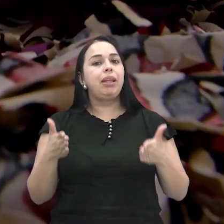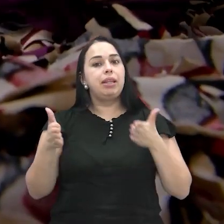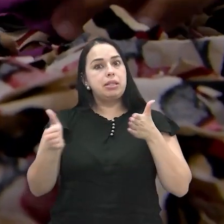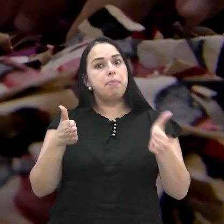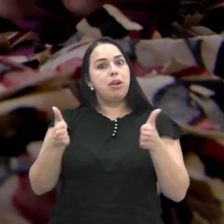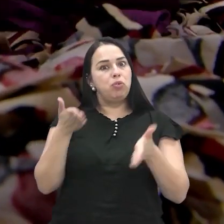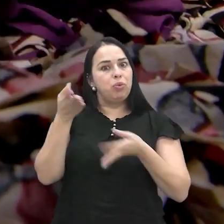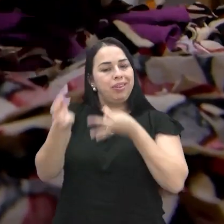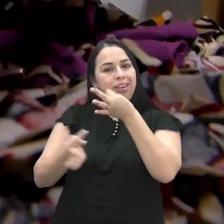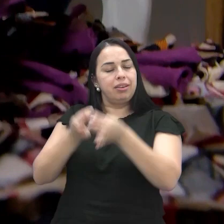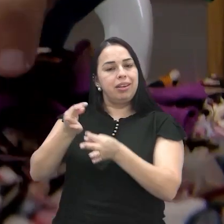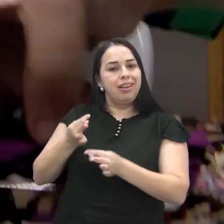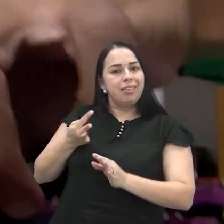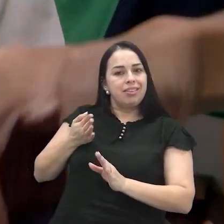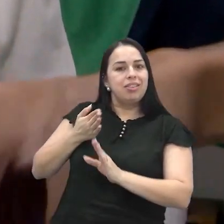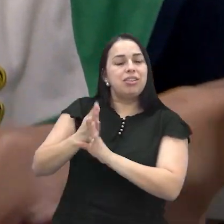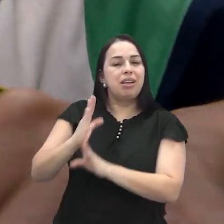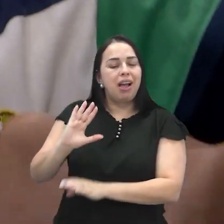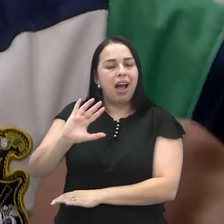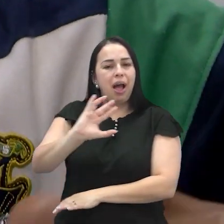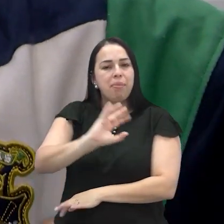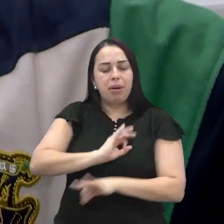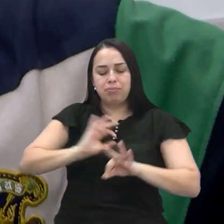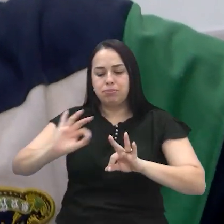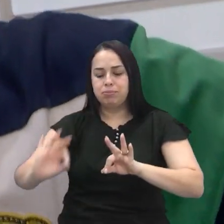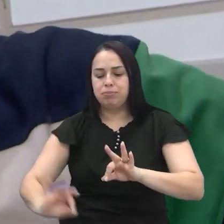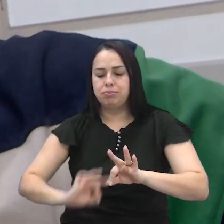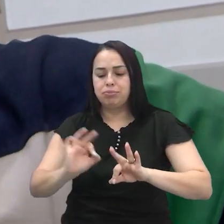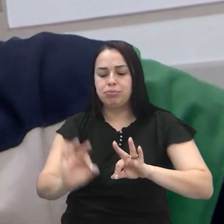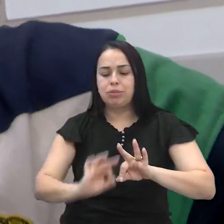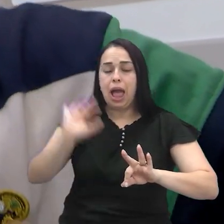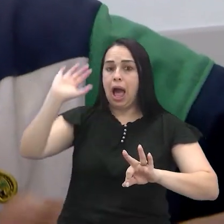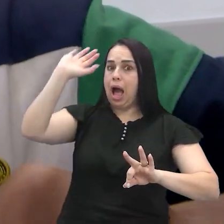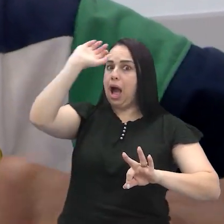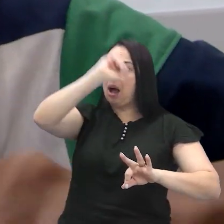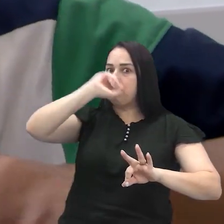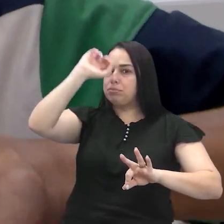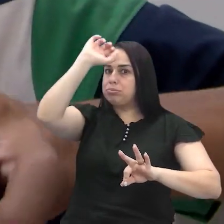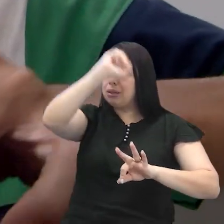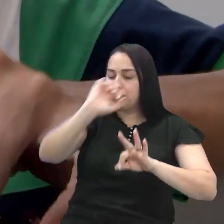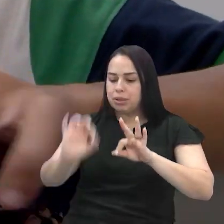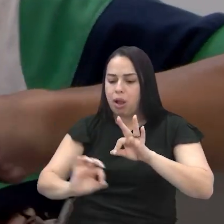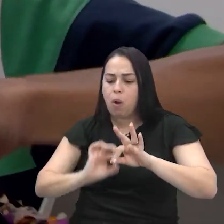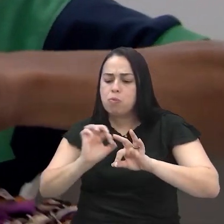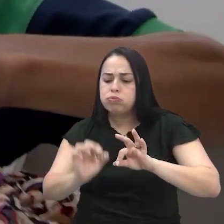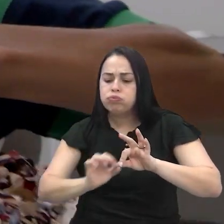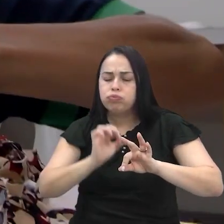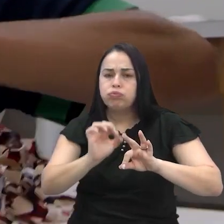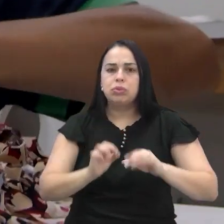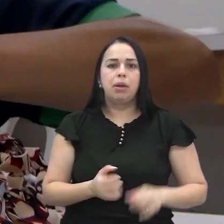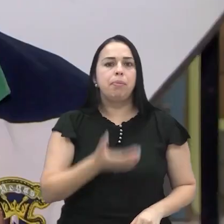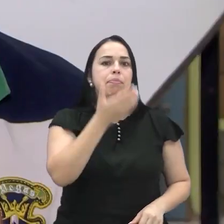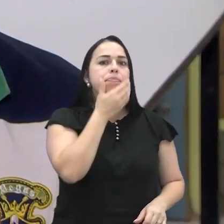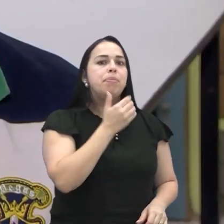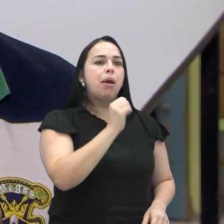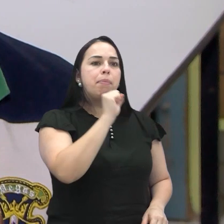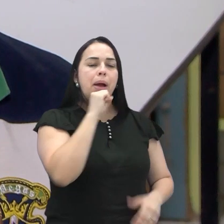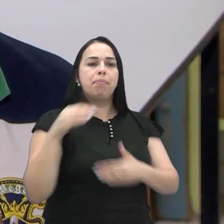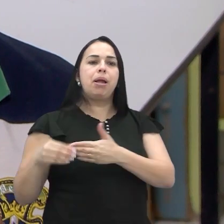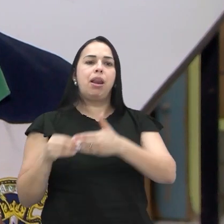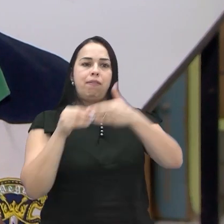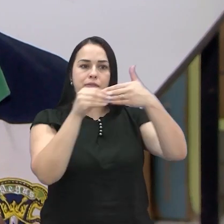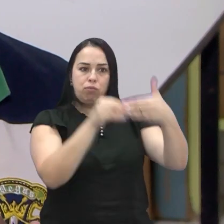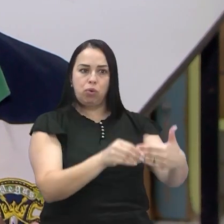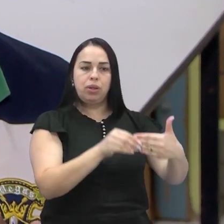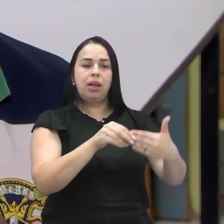Foi durante o tratamento que descobriu a paixão pelos tapetes, que aprendeu a confeccionar em uma das oficinas. Meu pai levou lá na